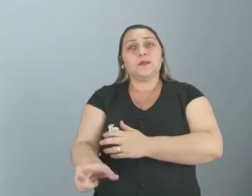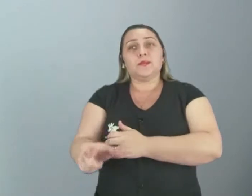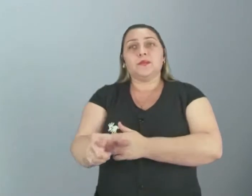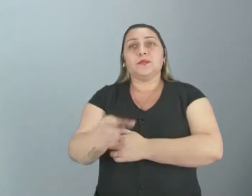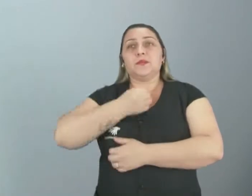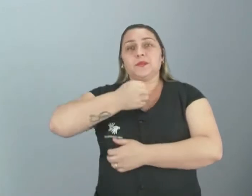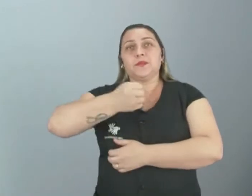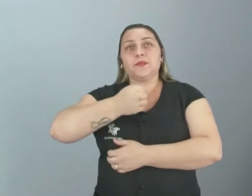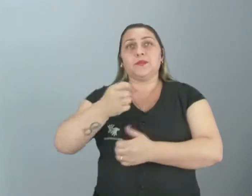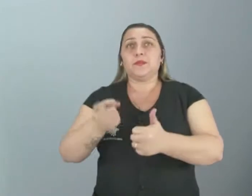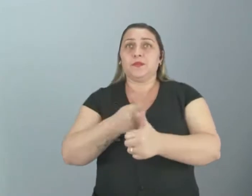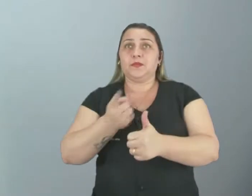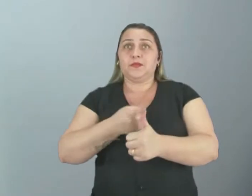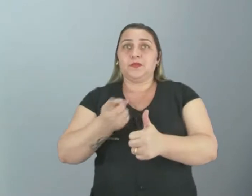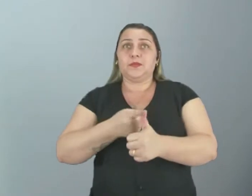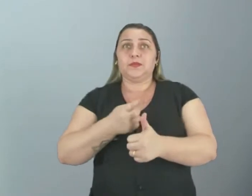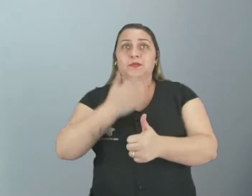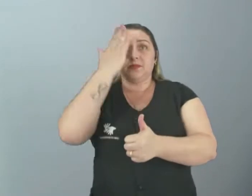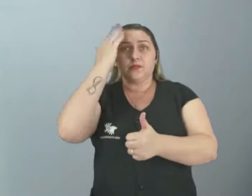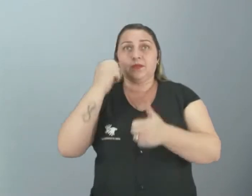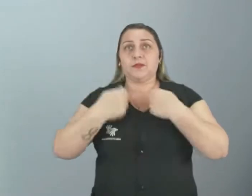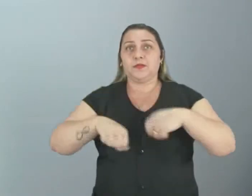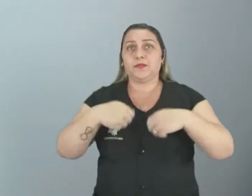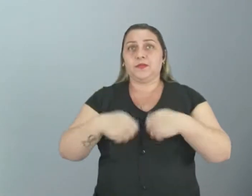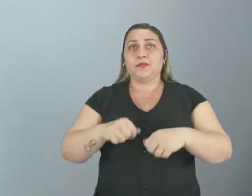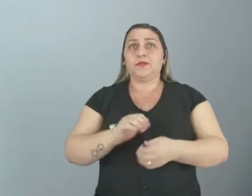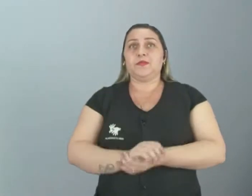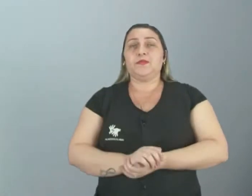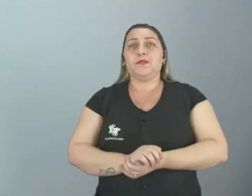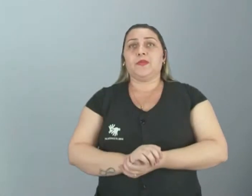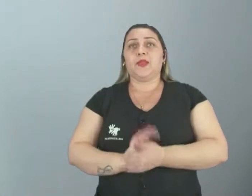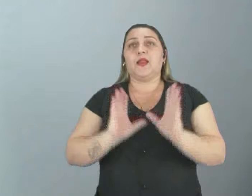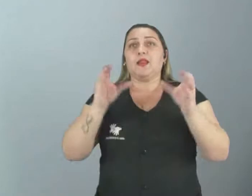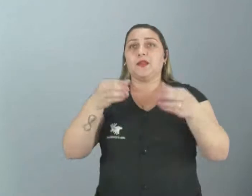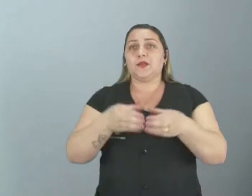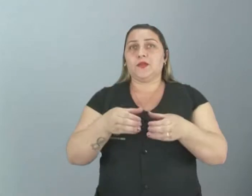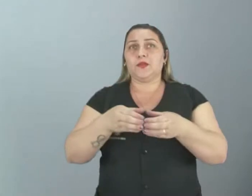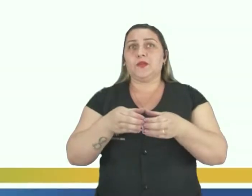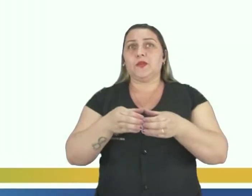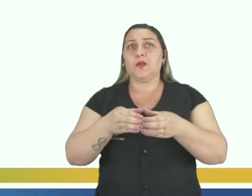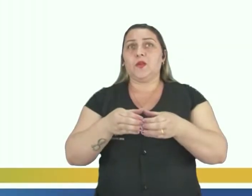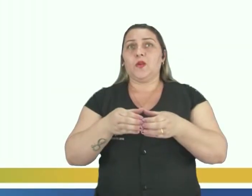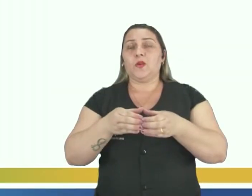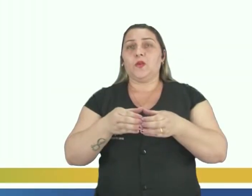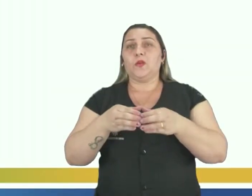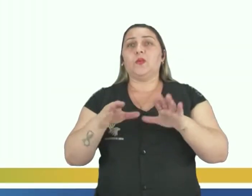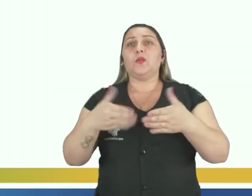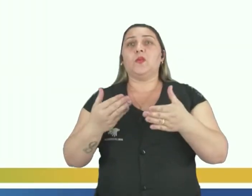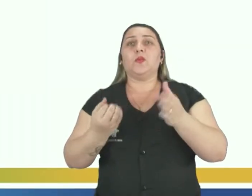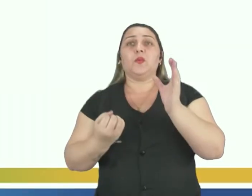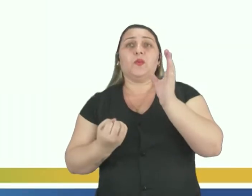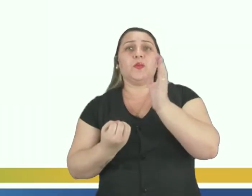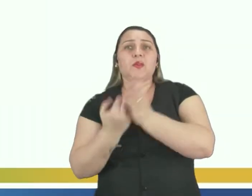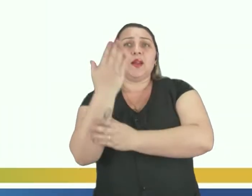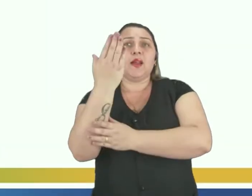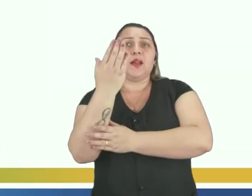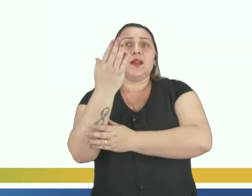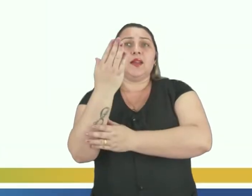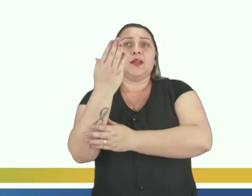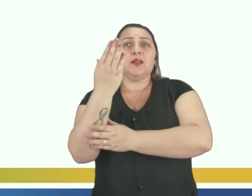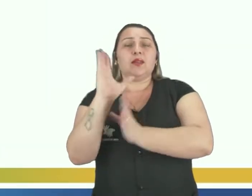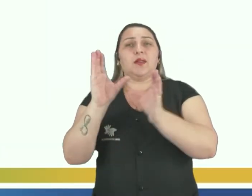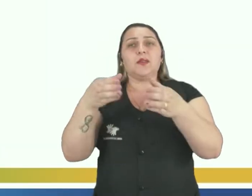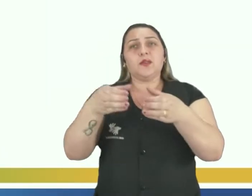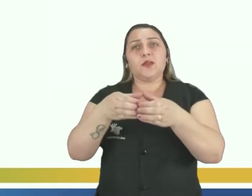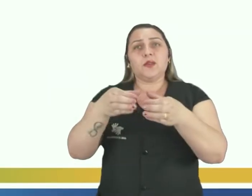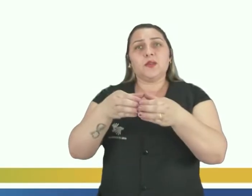entrevistado. Primeira coisa que a gente precisa pensar, quando eu faço essa pergunta a vocês, o criador da Turma da Mônica, qual